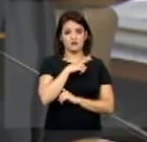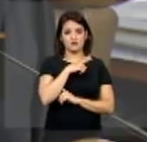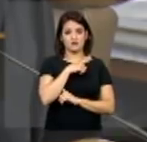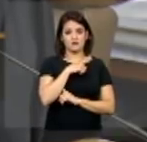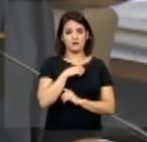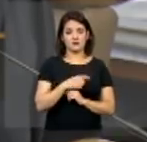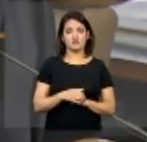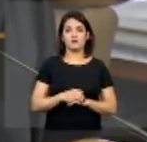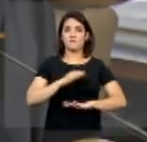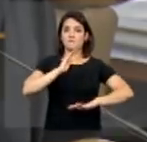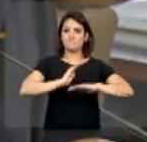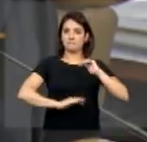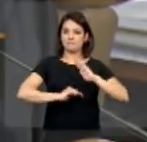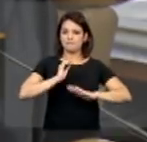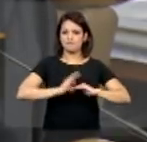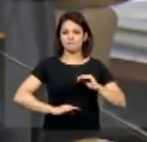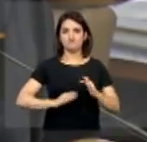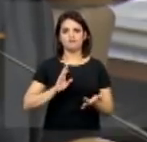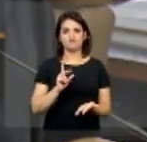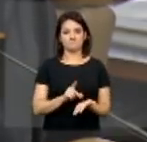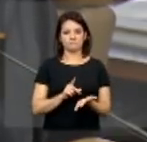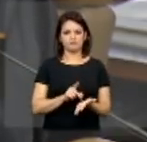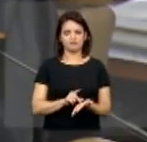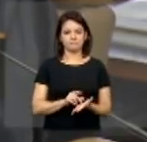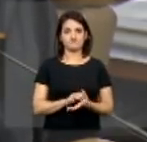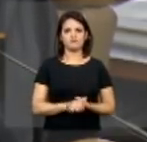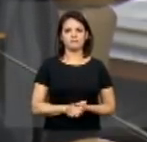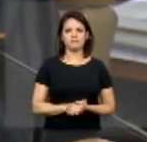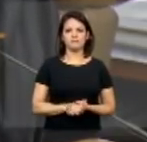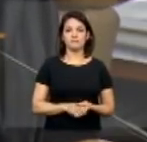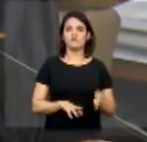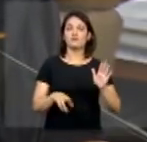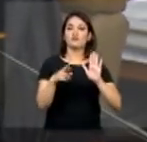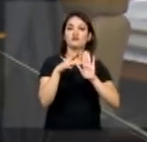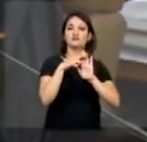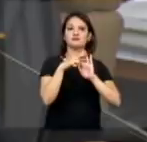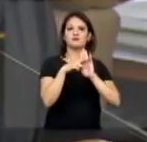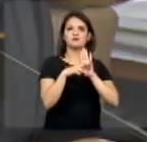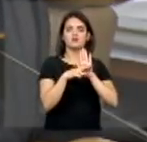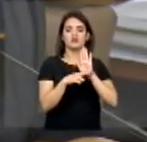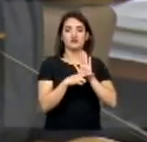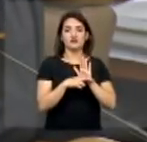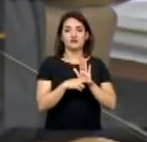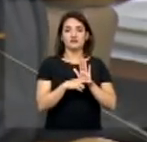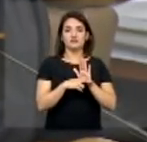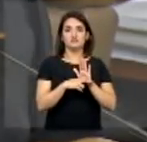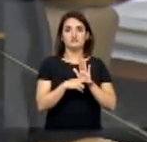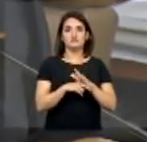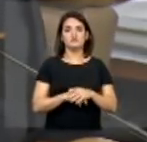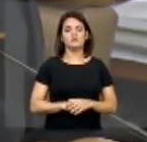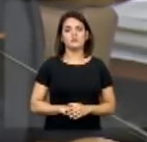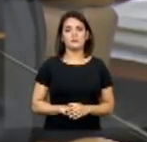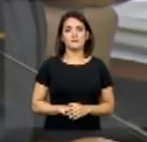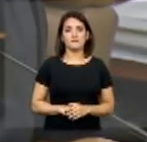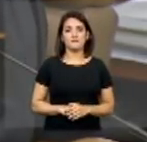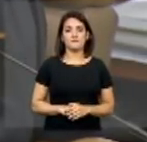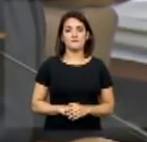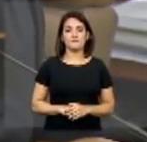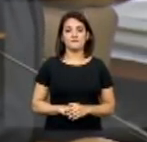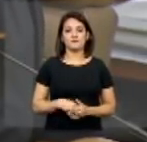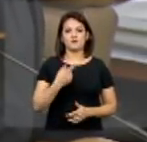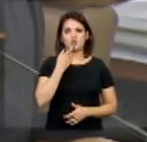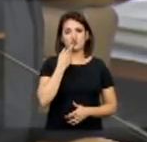prática a doutrina ainda e cito aqui o iminente